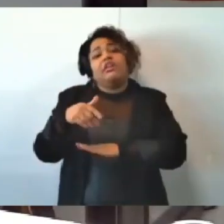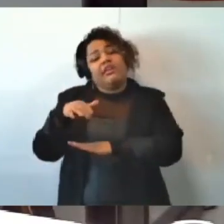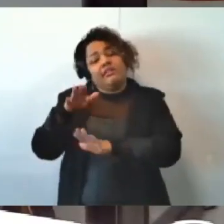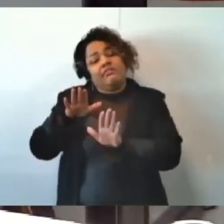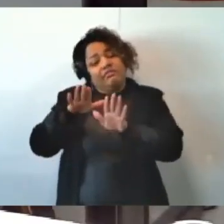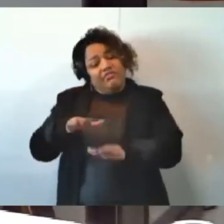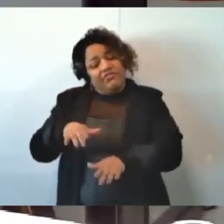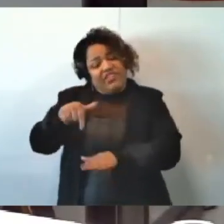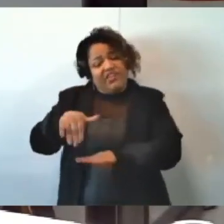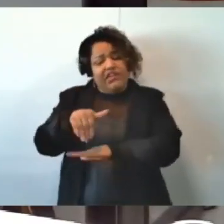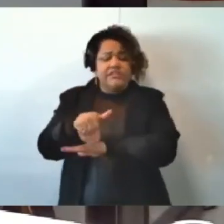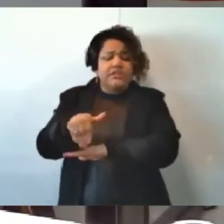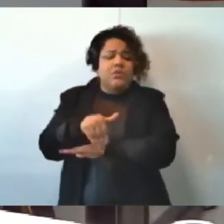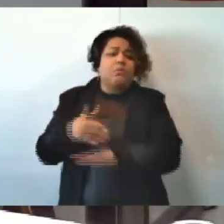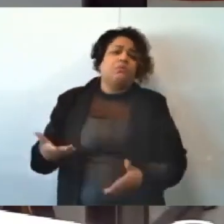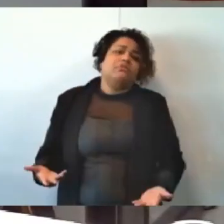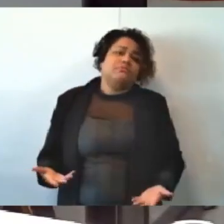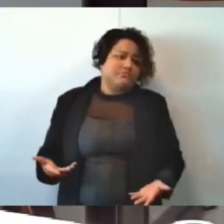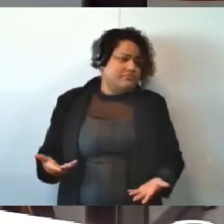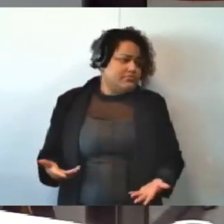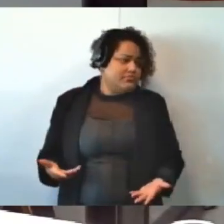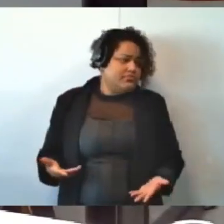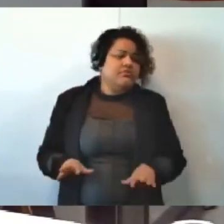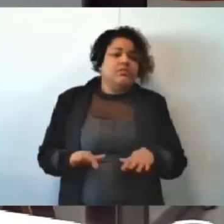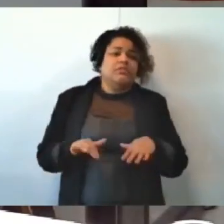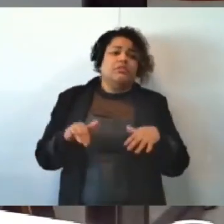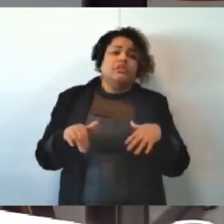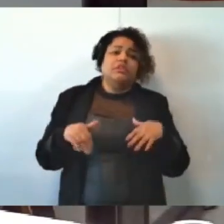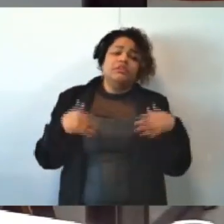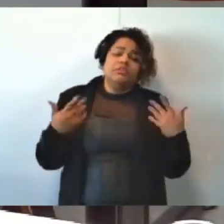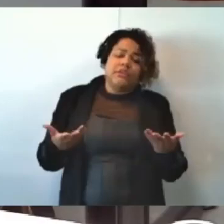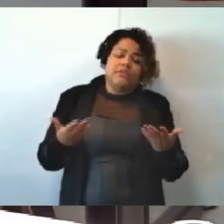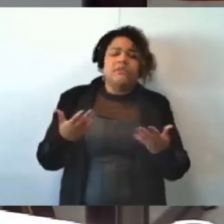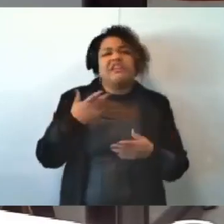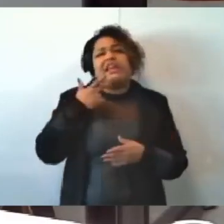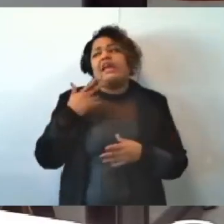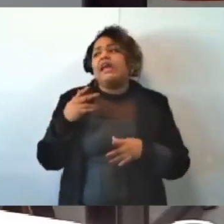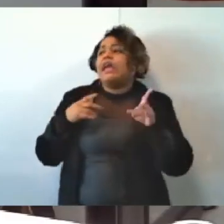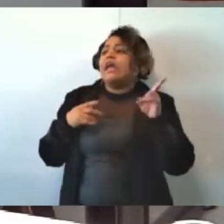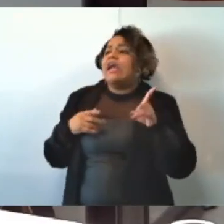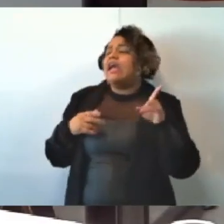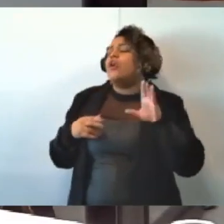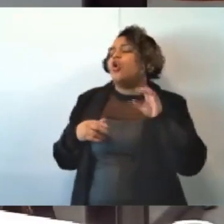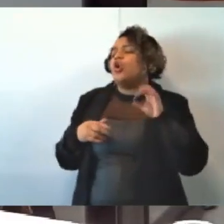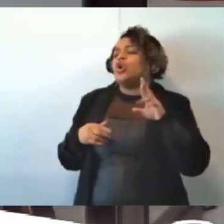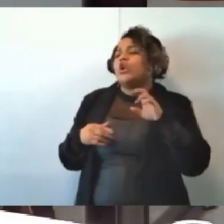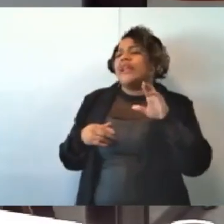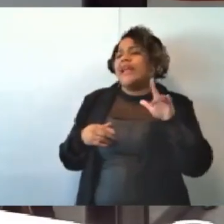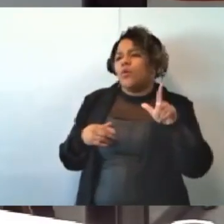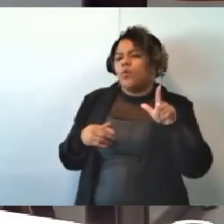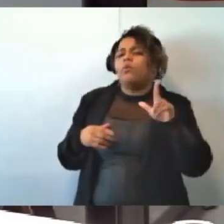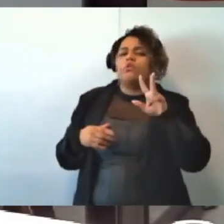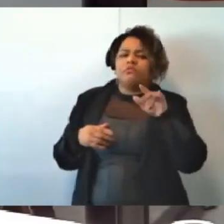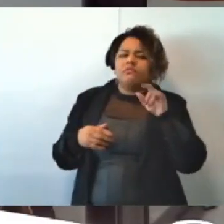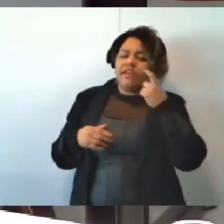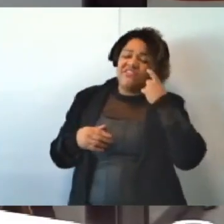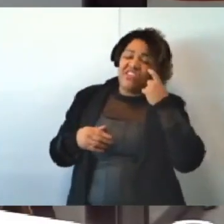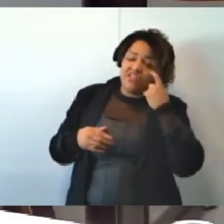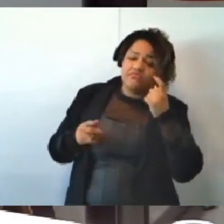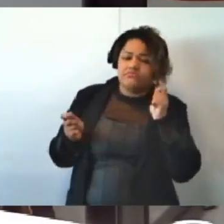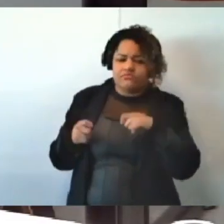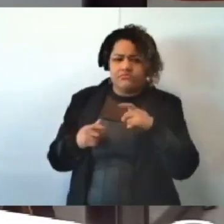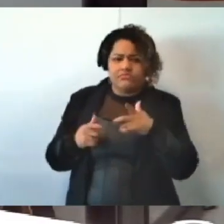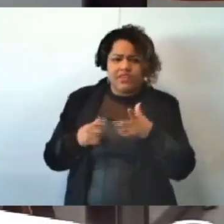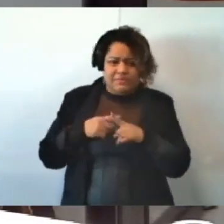ah, não, mas isso aí o coronel ele está olhando. Mas os moradores de rua são responsabilidade da polícia? Ou é